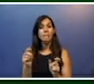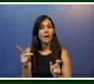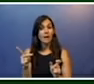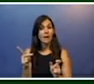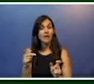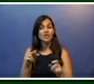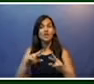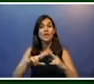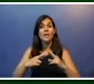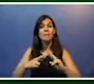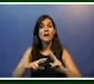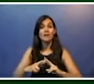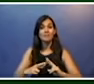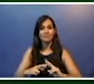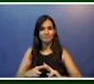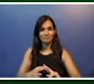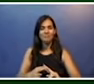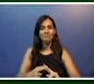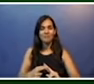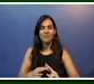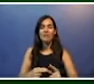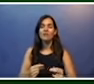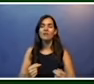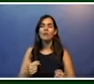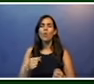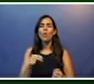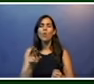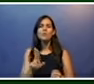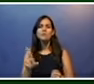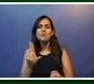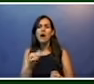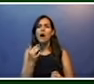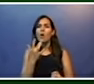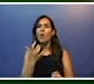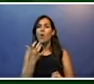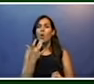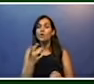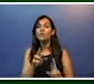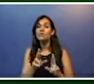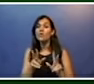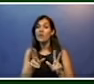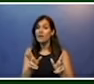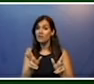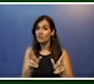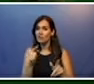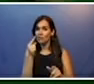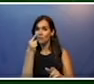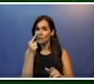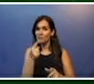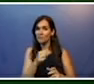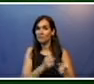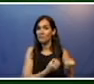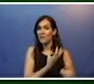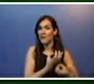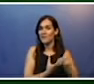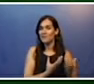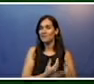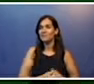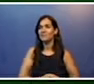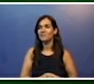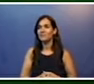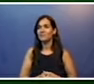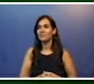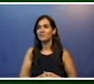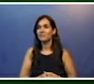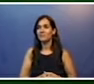Use cores alternadas para que se possa identificar cada par. Vamos lá no poema? Olha lá, embora